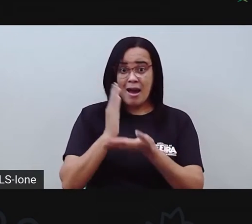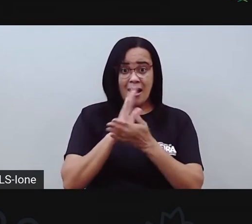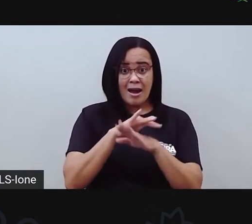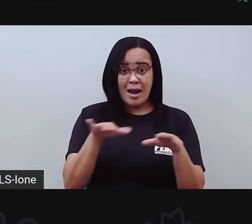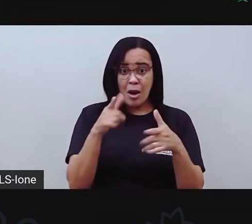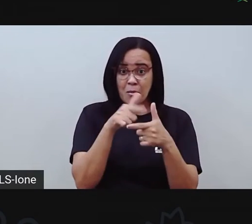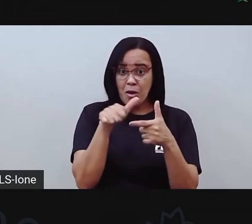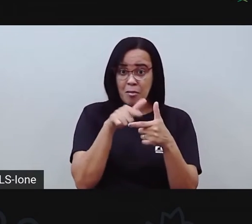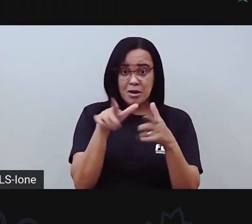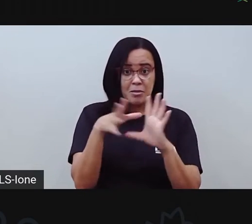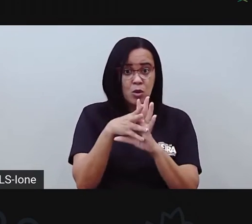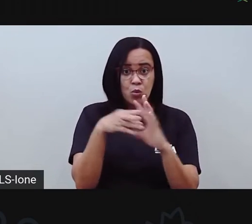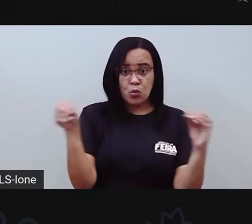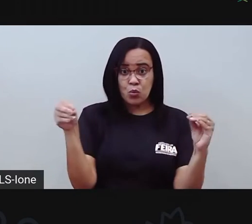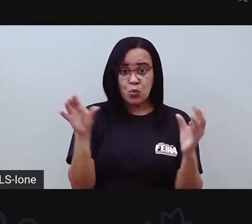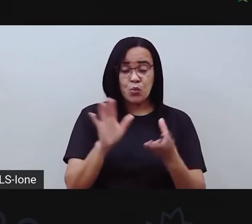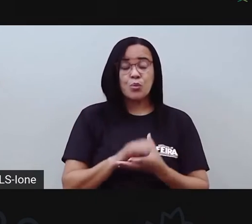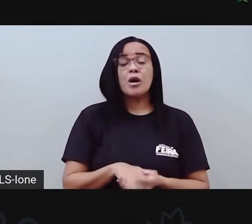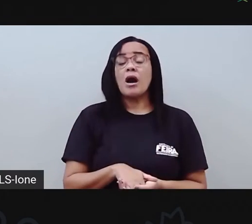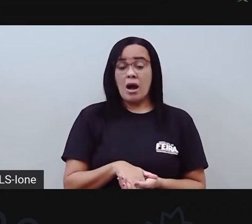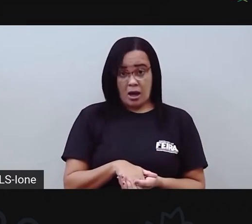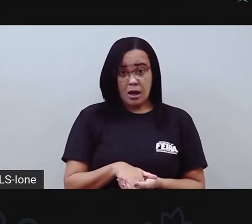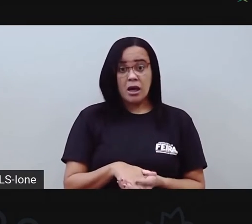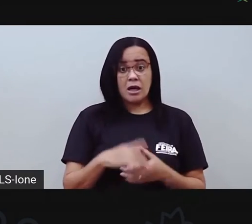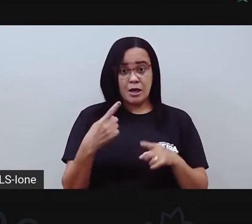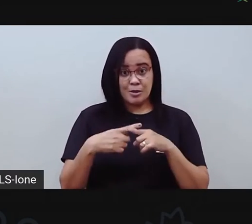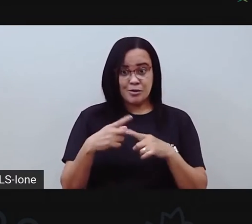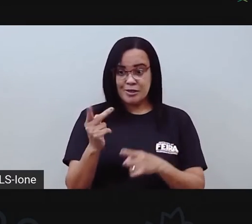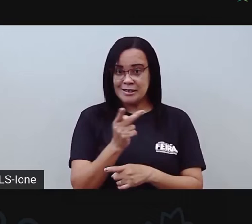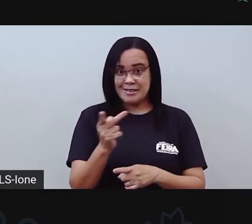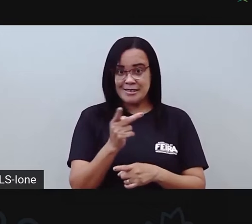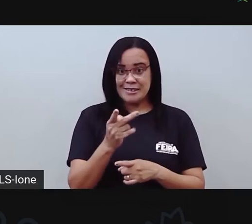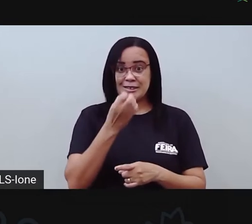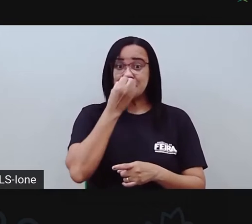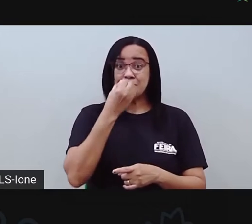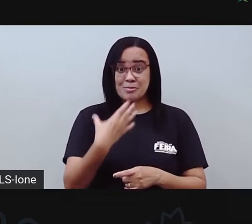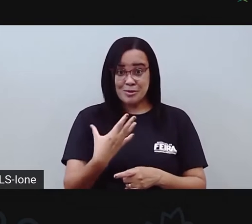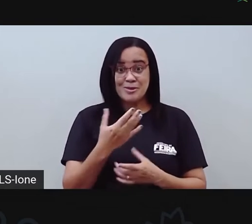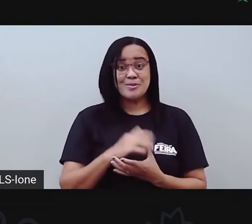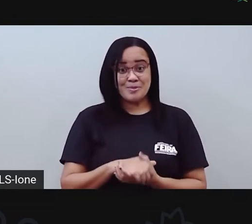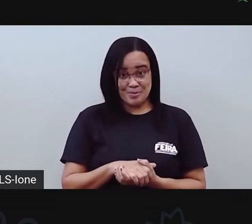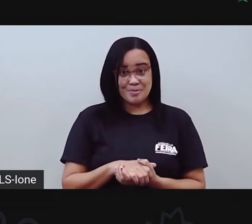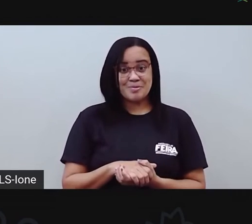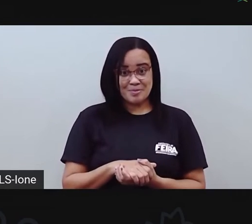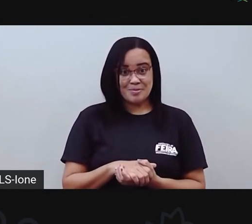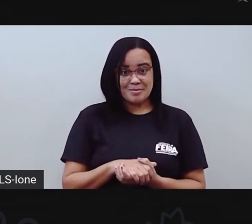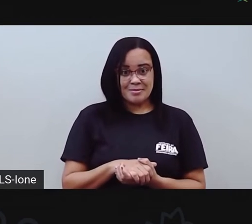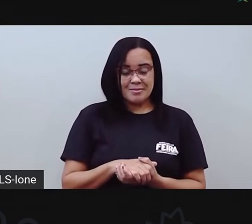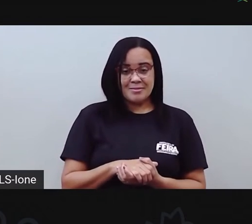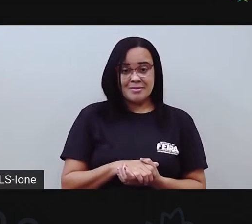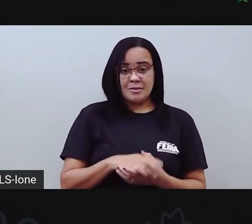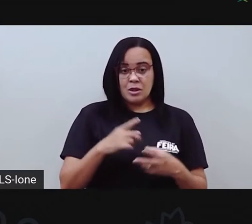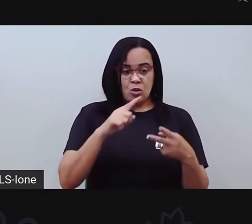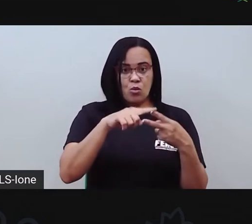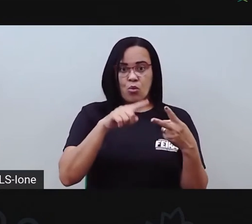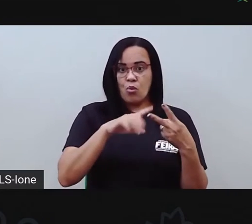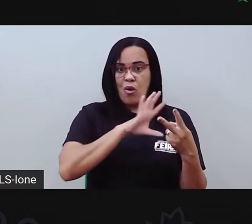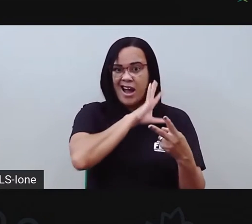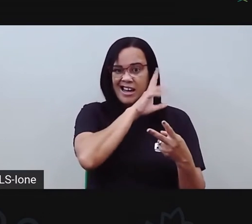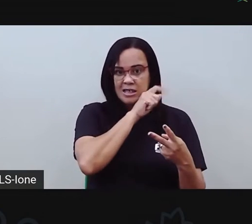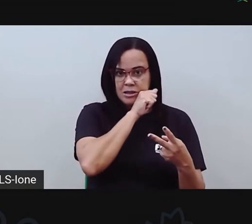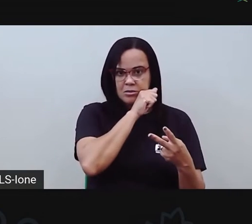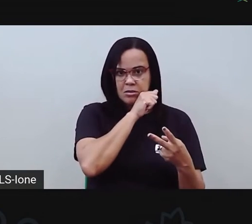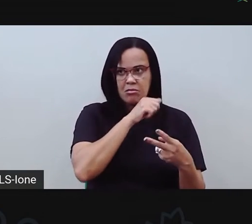uma alternativa, né? Que fosse boa para os dois, né? Dava para os outros animais, os primeiros, dava para ter dado